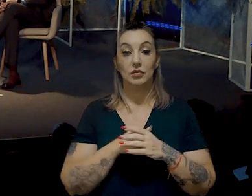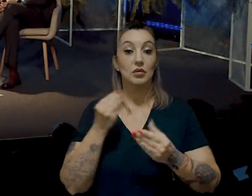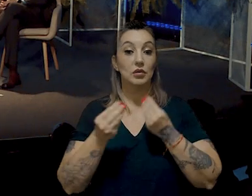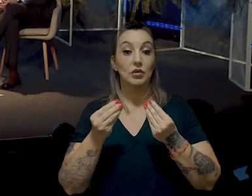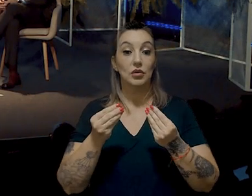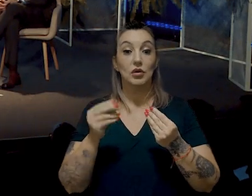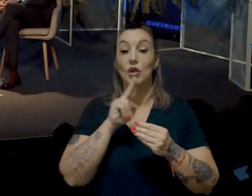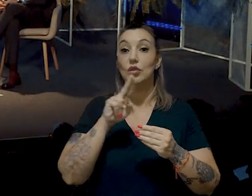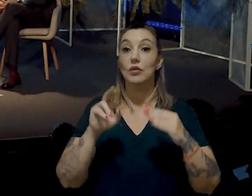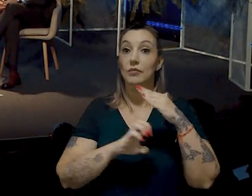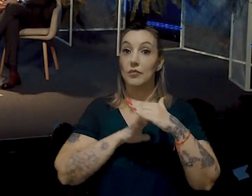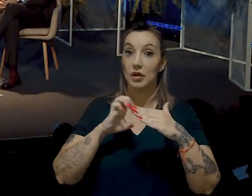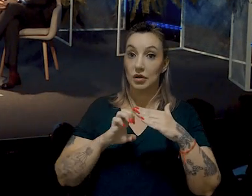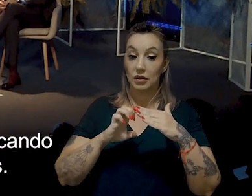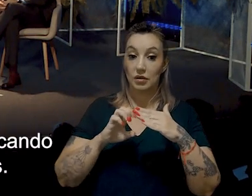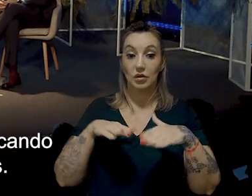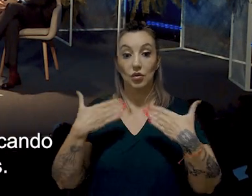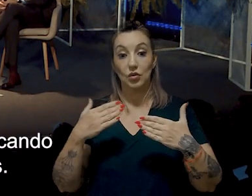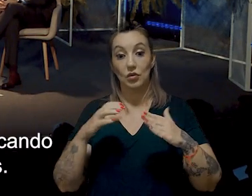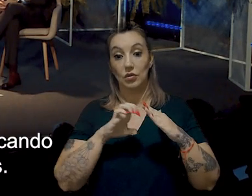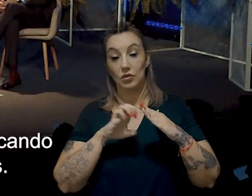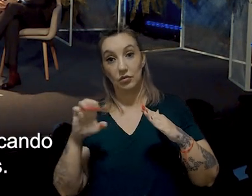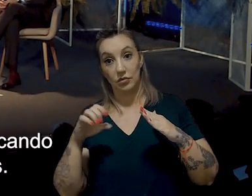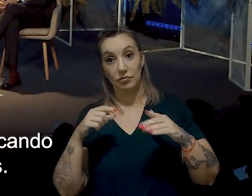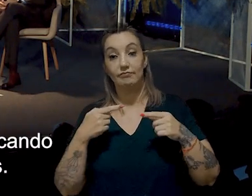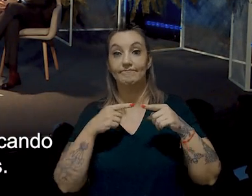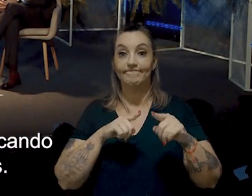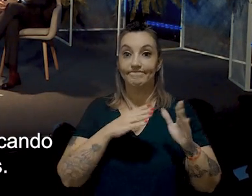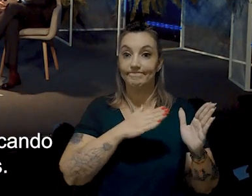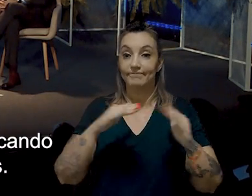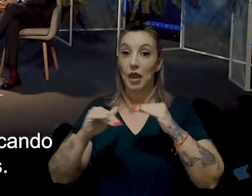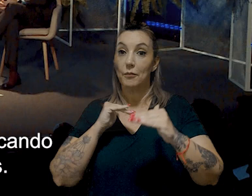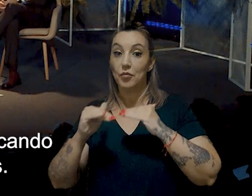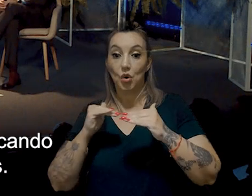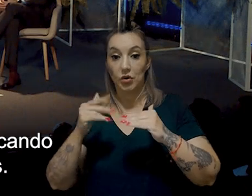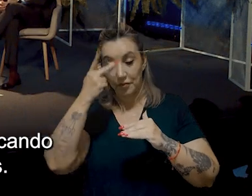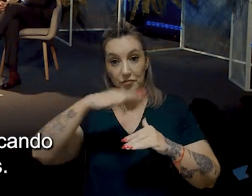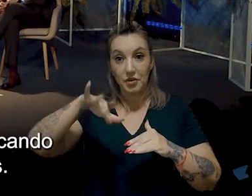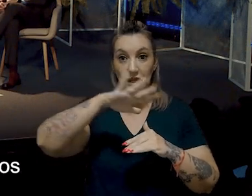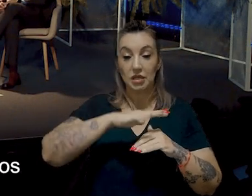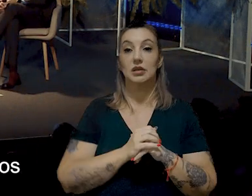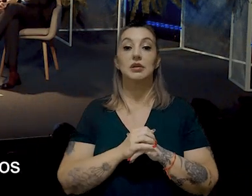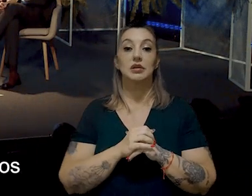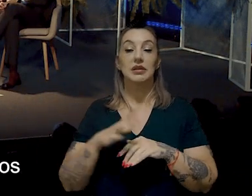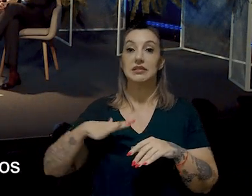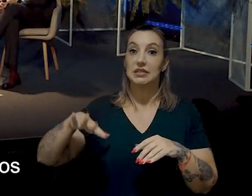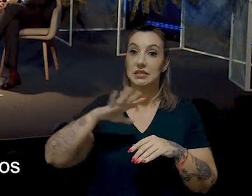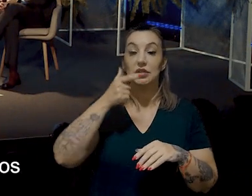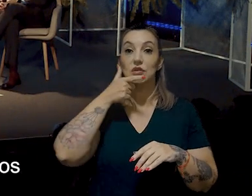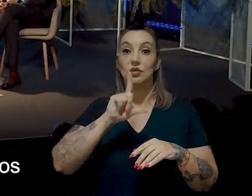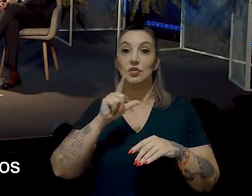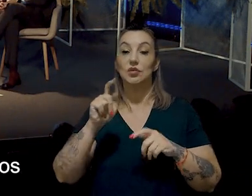é como o nome da companhia né ou como a companhia que está provocando todo esse movimento de pessoas esse movimento na